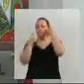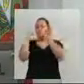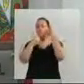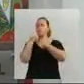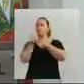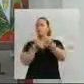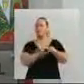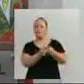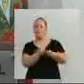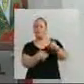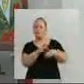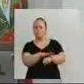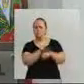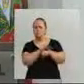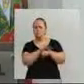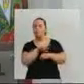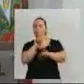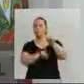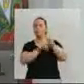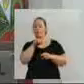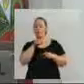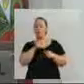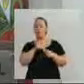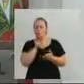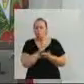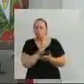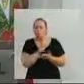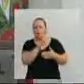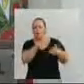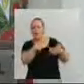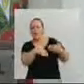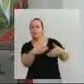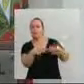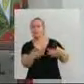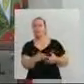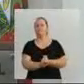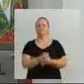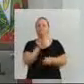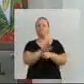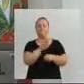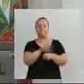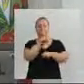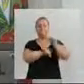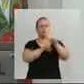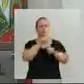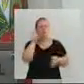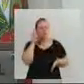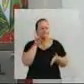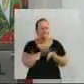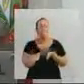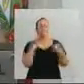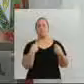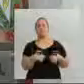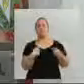garantir que o nosso município continue avançando nas políticas públicas de atendimento às necessidades de nossos